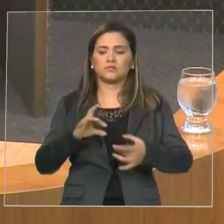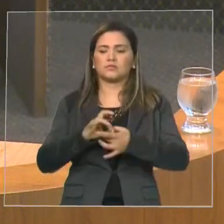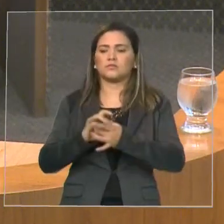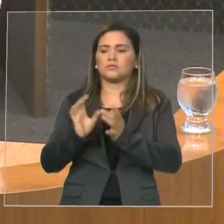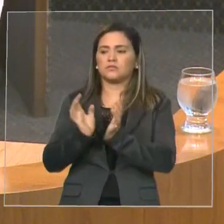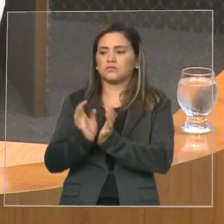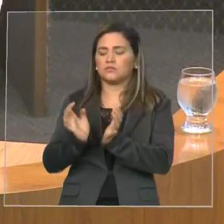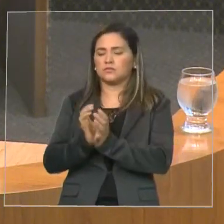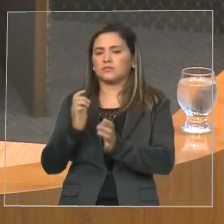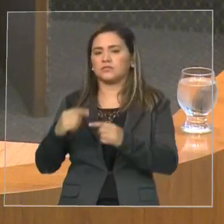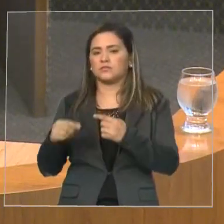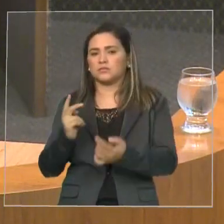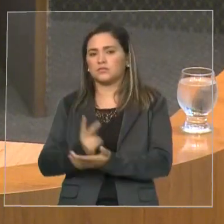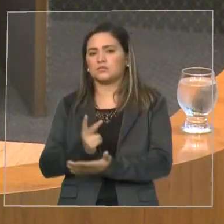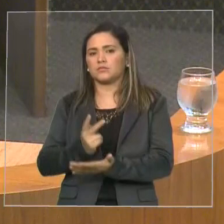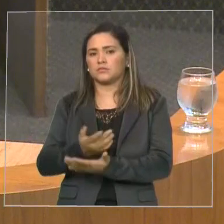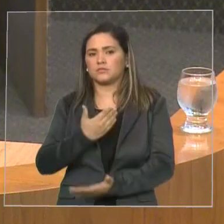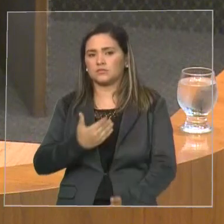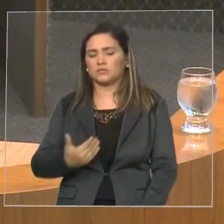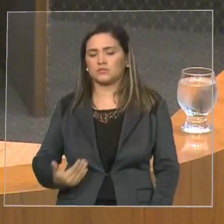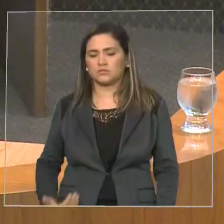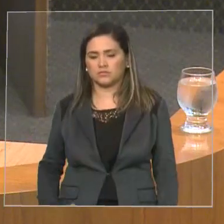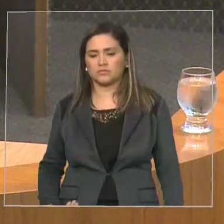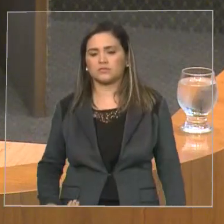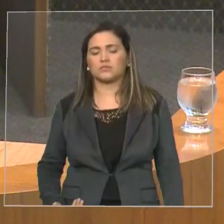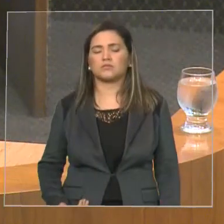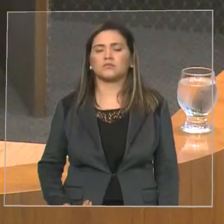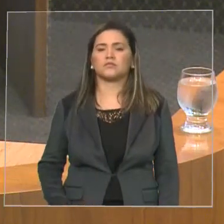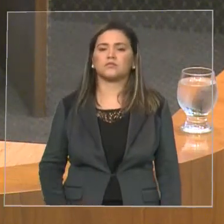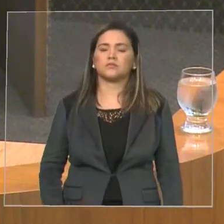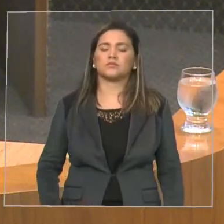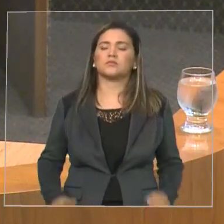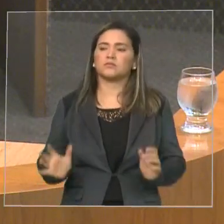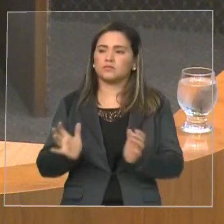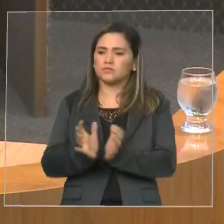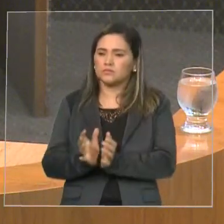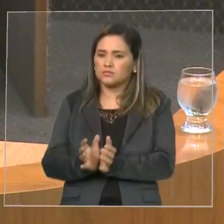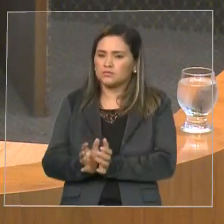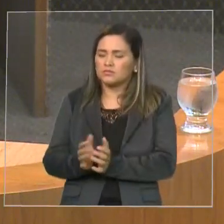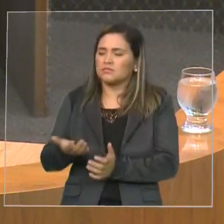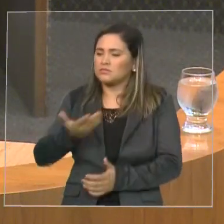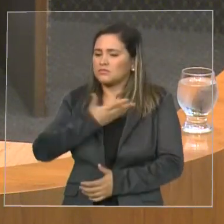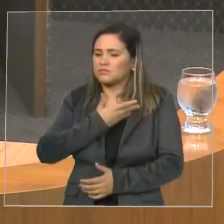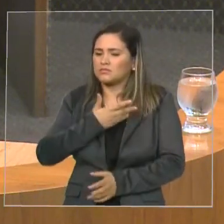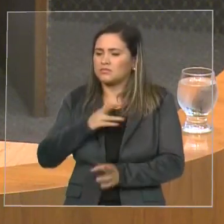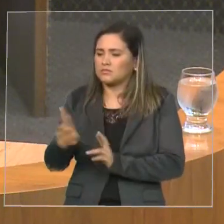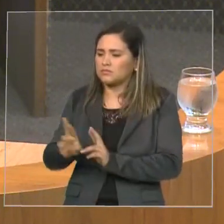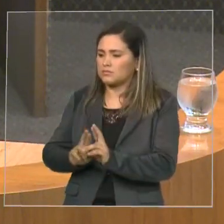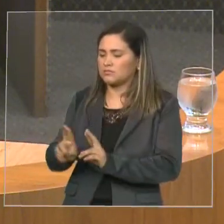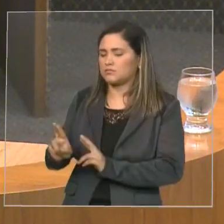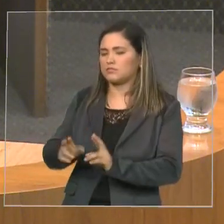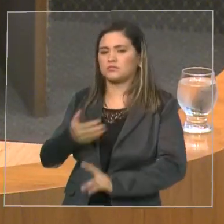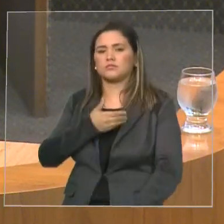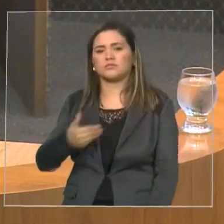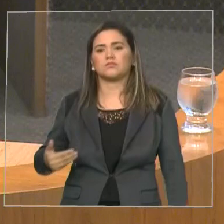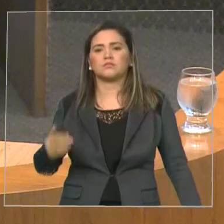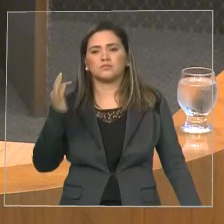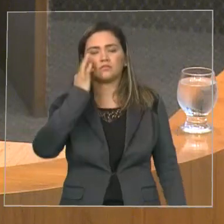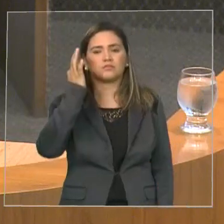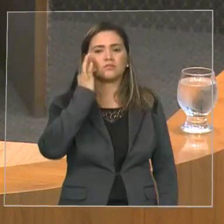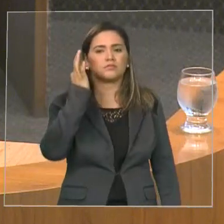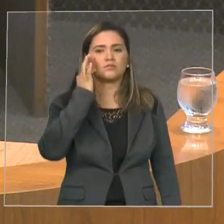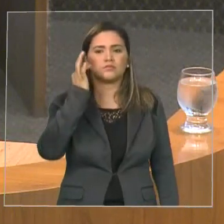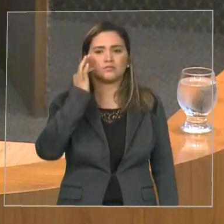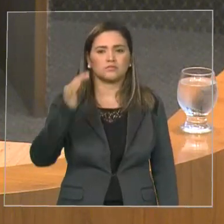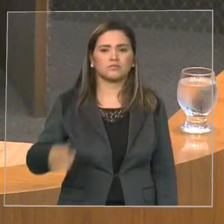já foi candidato pelo partido do governador, do grupo do governador, da cozinha do governador. E quem